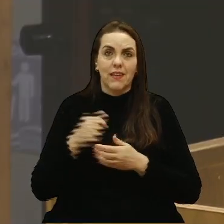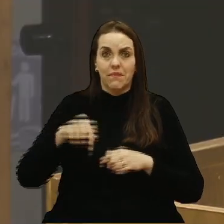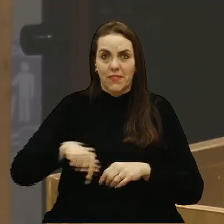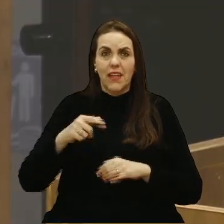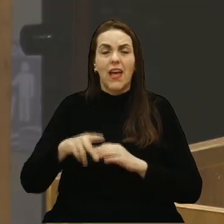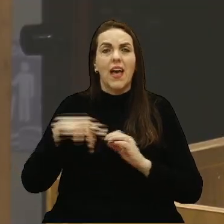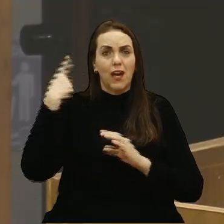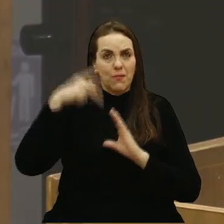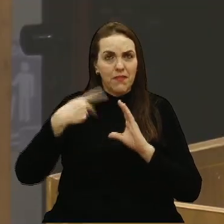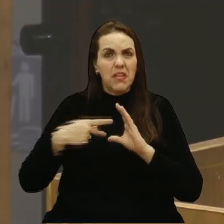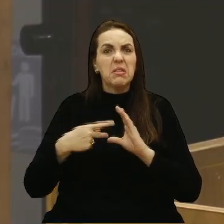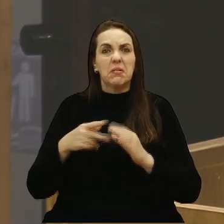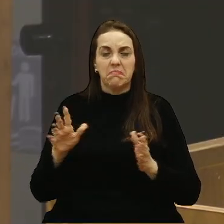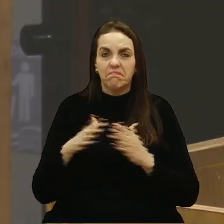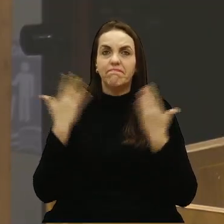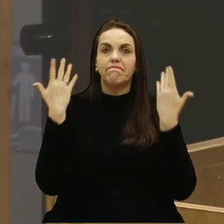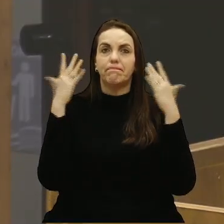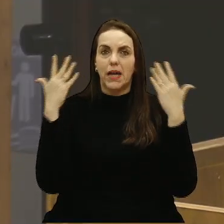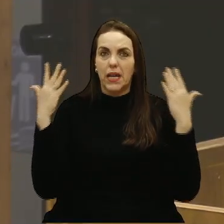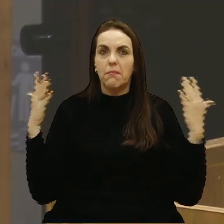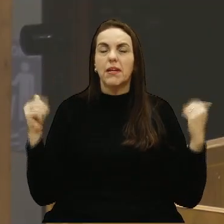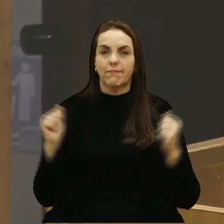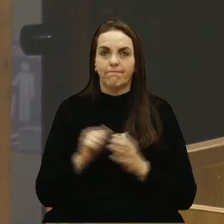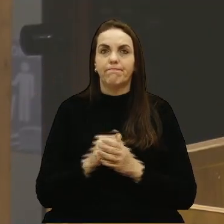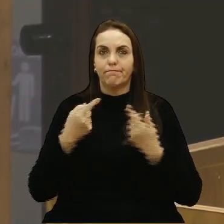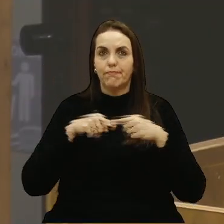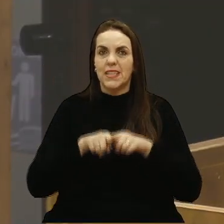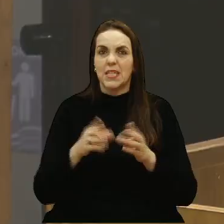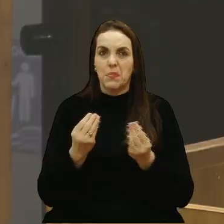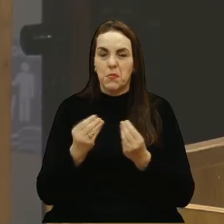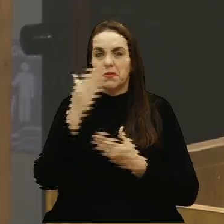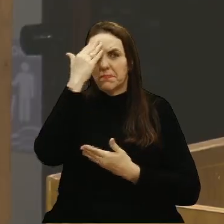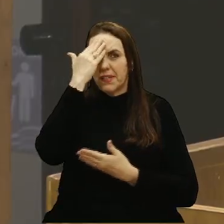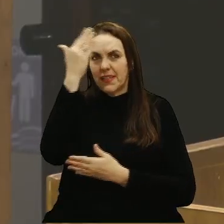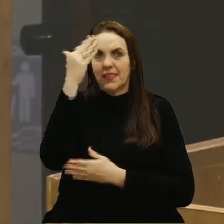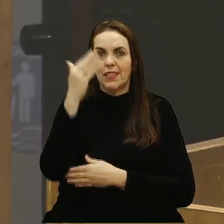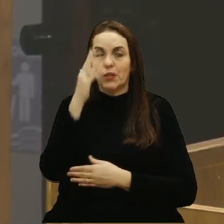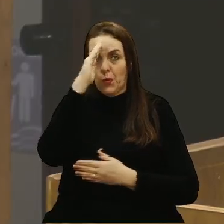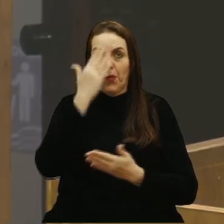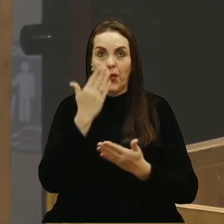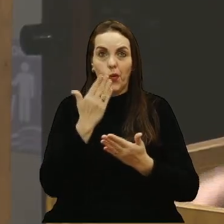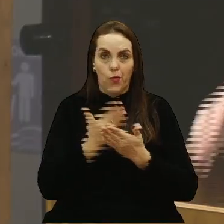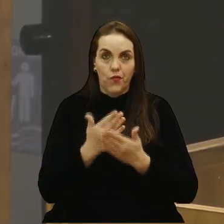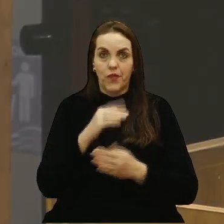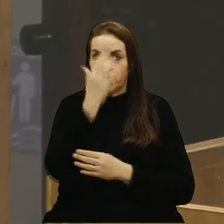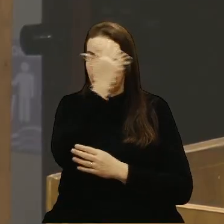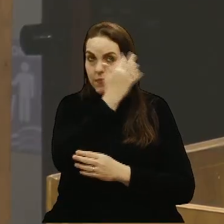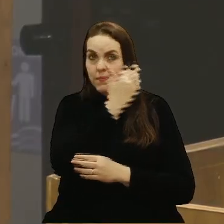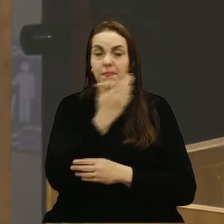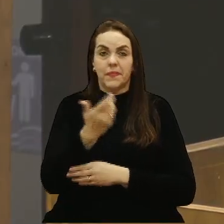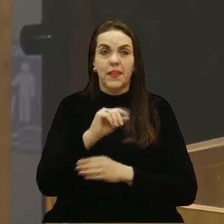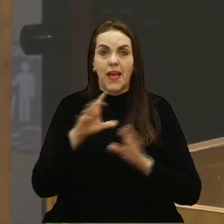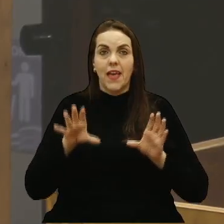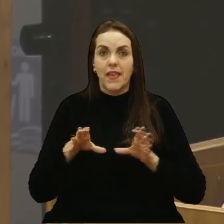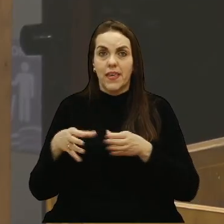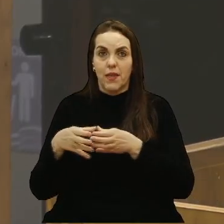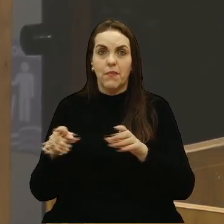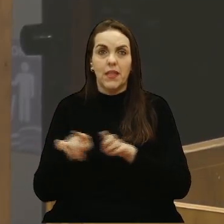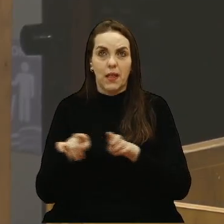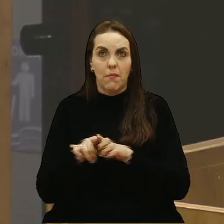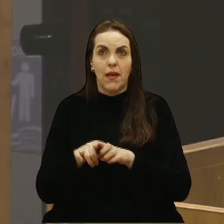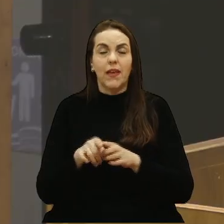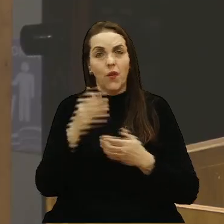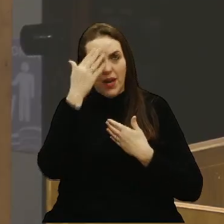Receita. Os senhores estão de parabéns. Agradeço pela confiança do prefeito na equipe e agradeço principalmente também a equipe que